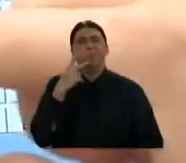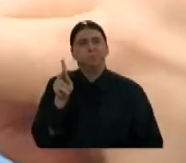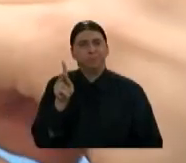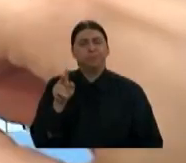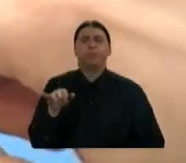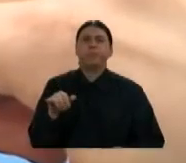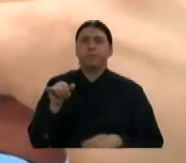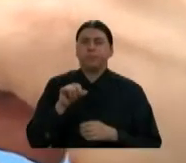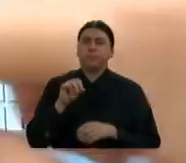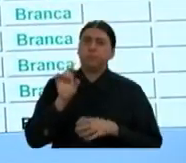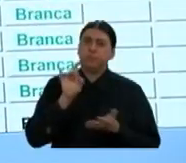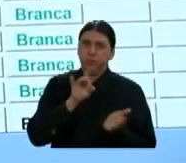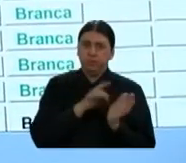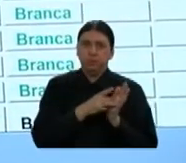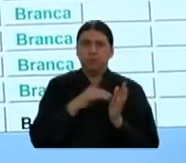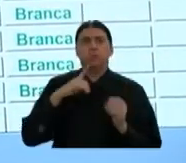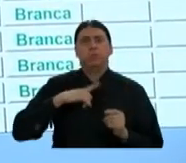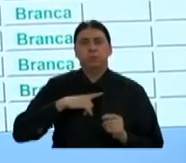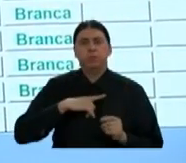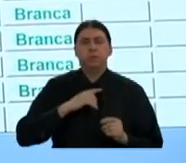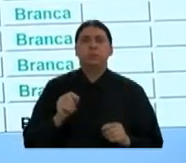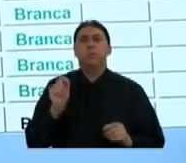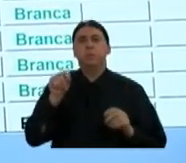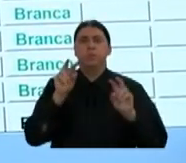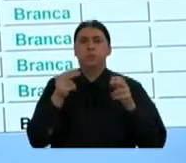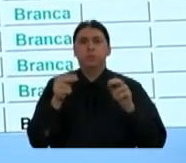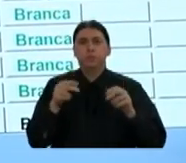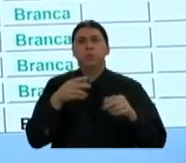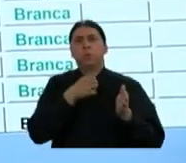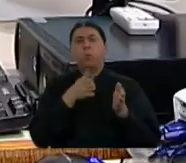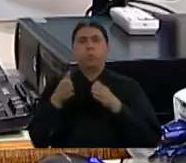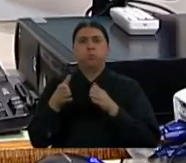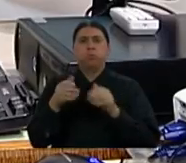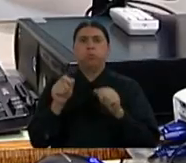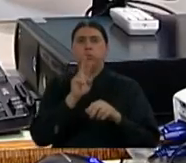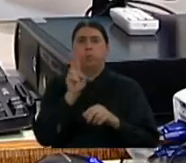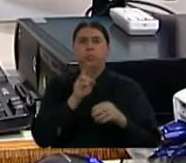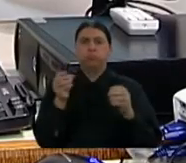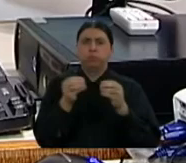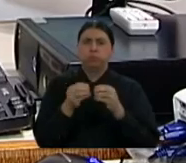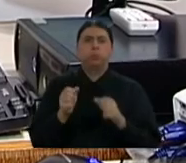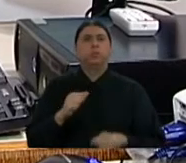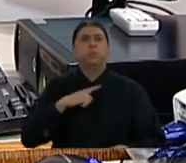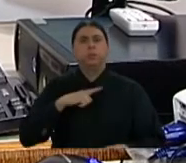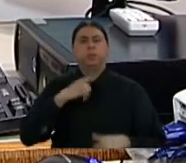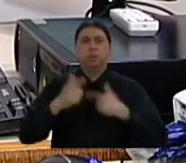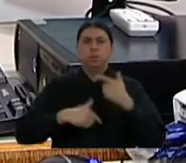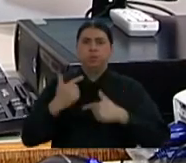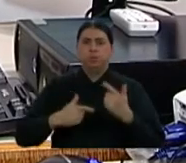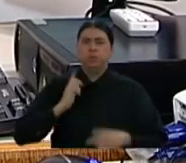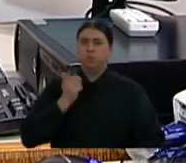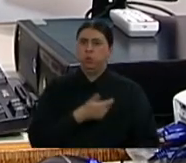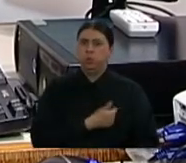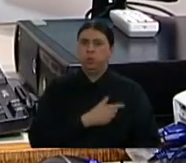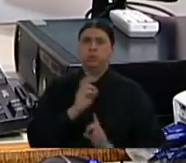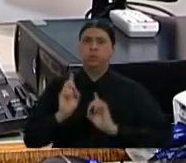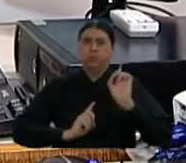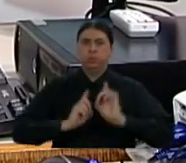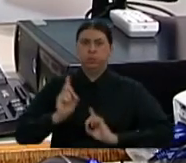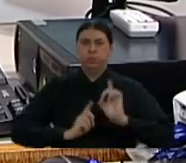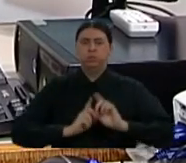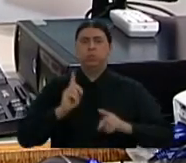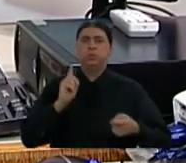haverá um asterisco ao lado das iniciais a criança nós trabalhamos com com essa diretriz né